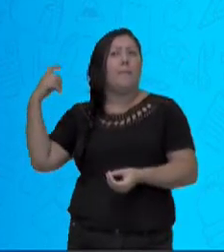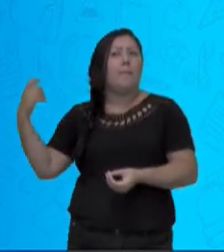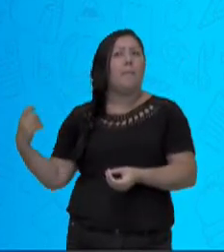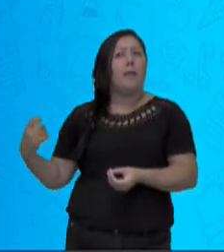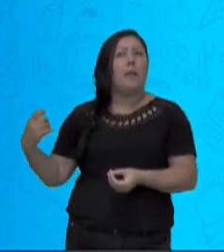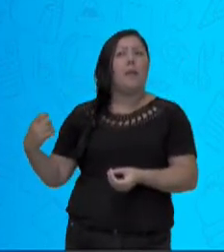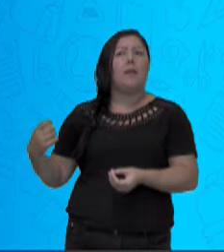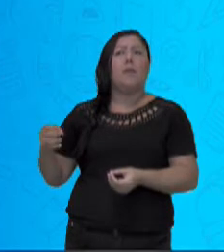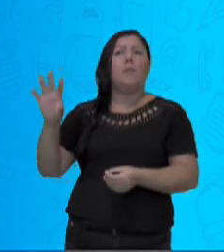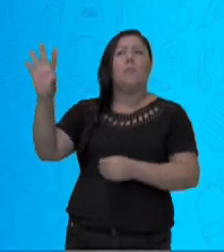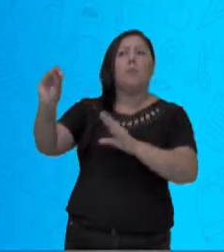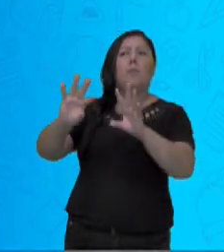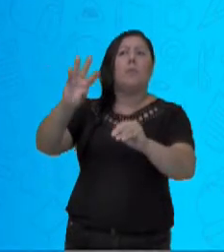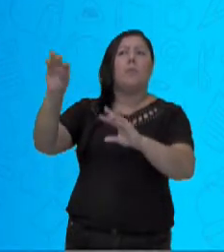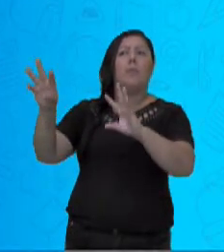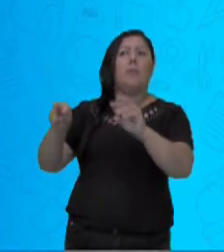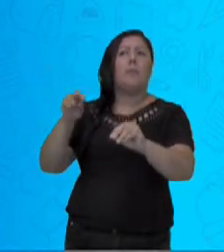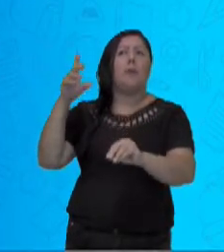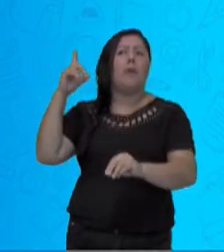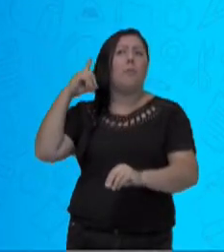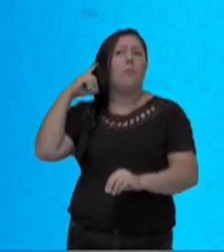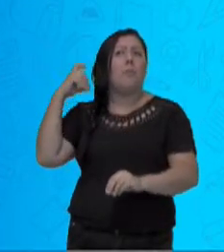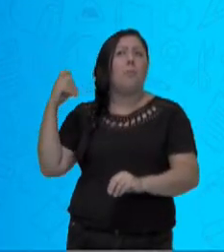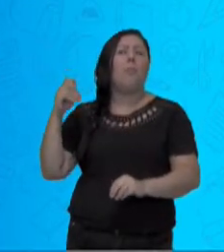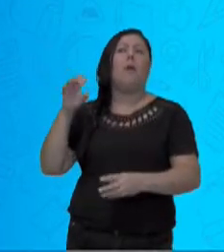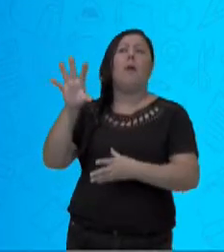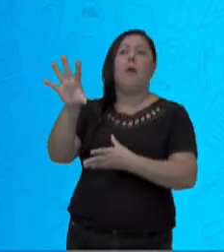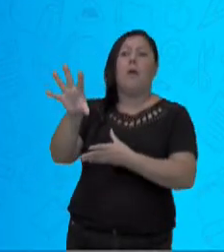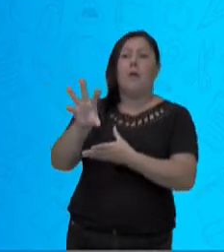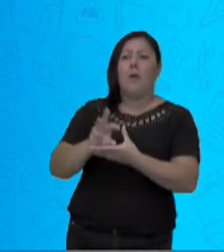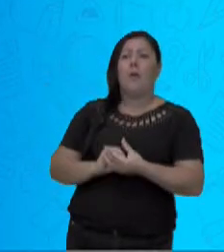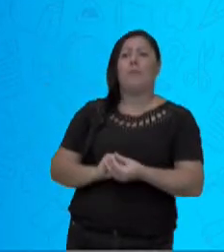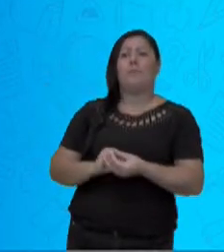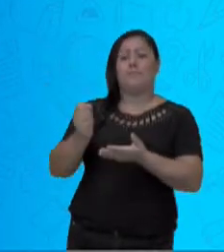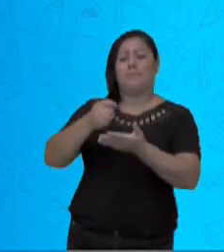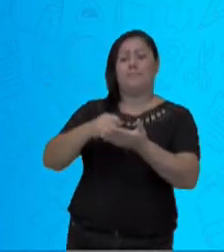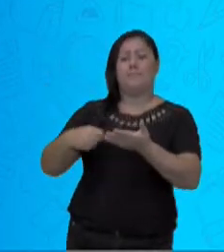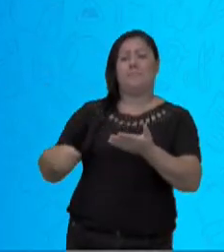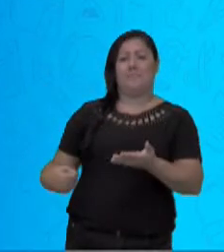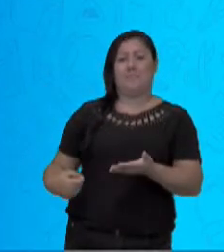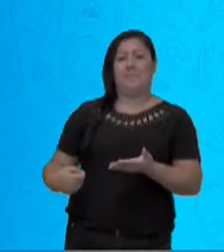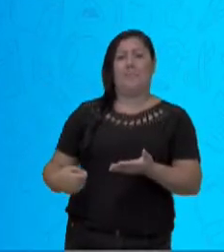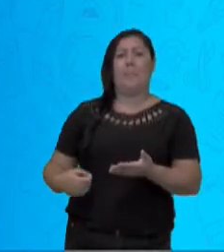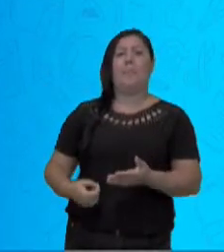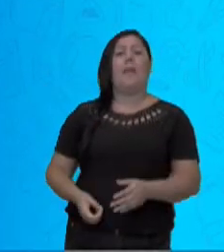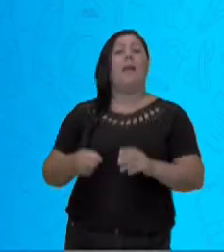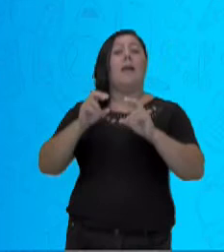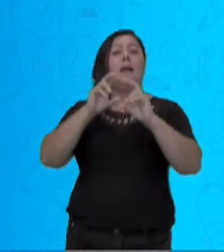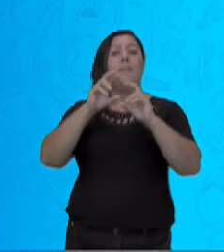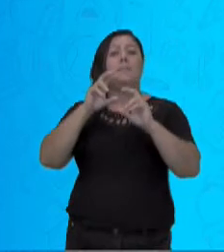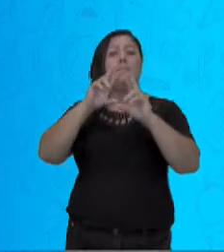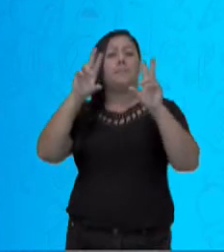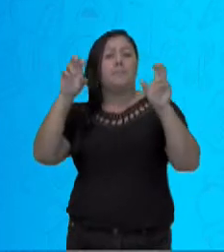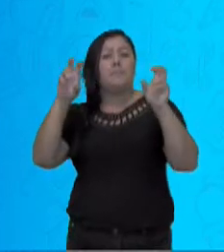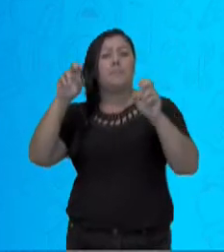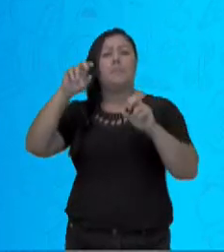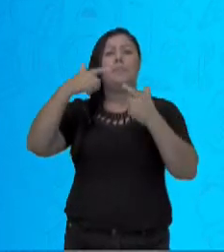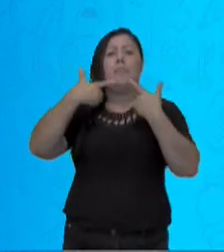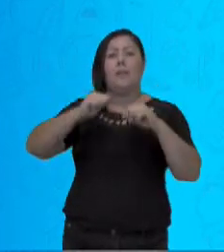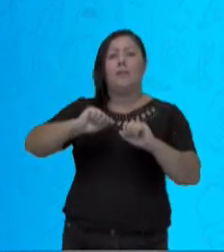são pronunciados. No texto A Linguagem do Inhem, a